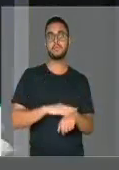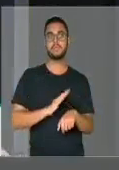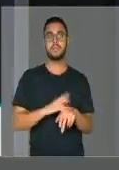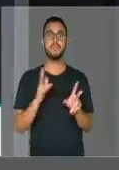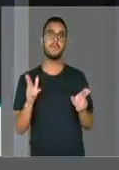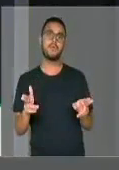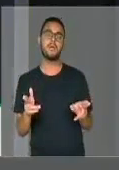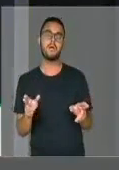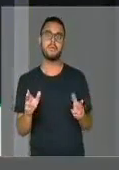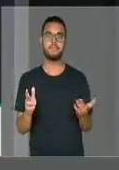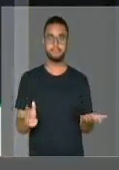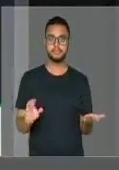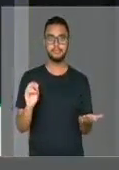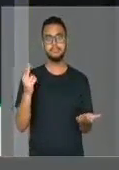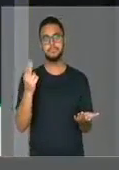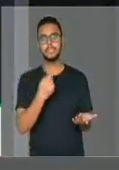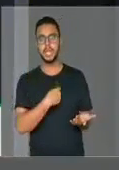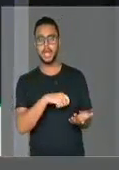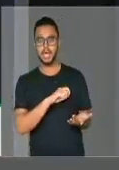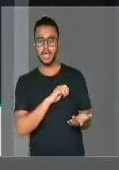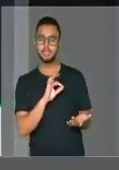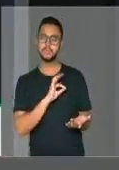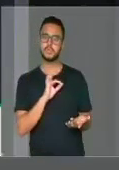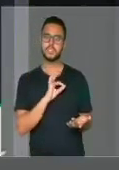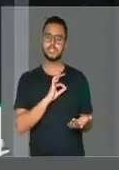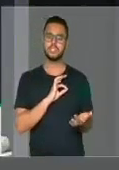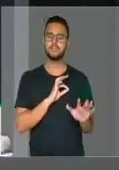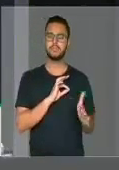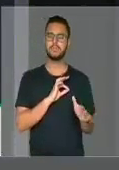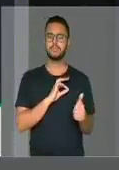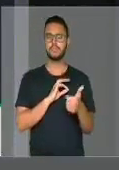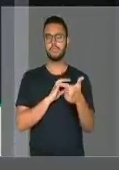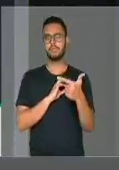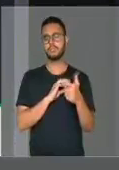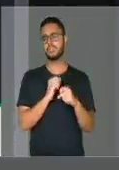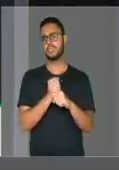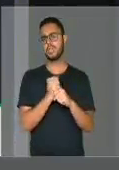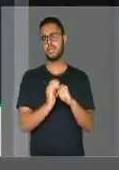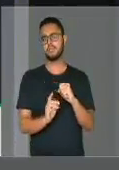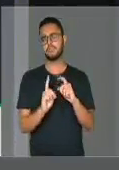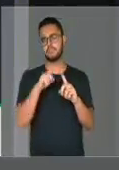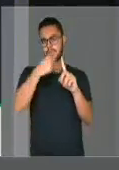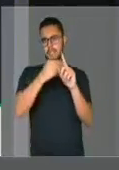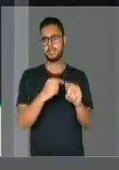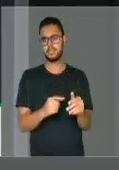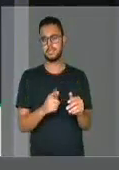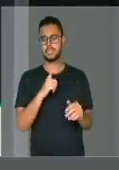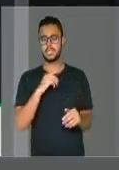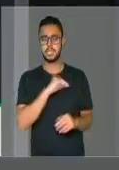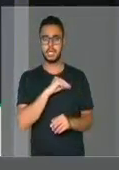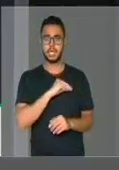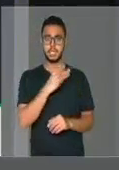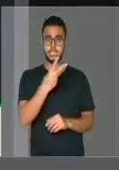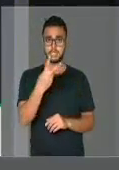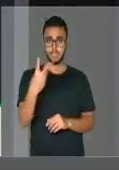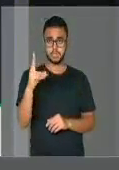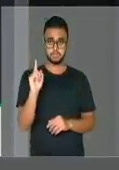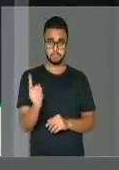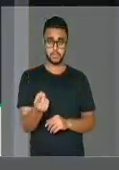Um delegado de polícia que com pouco mais de 12 anos chega ao teto da carreira com um salário de 32 mil